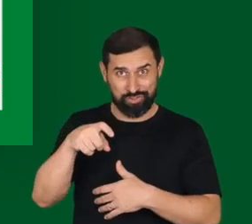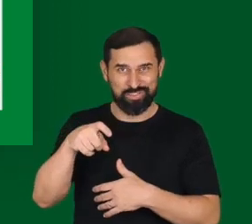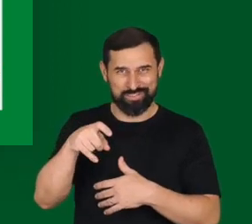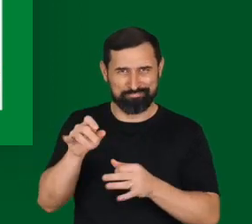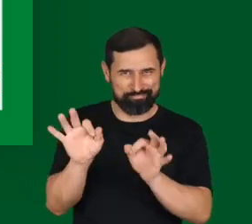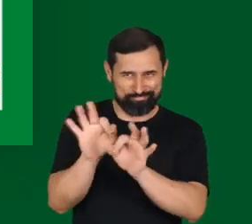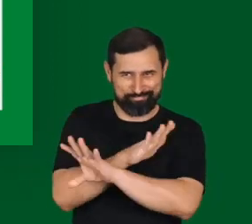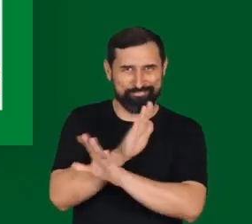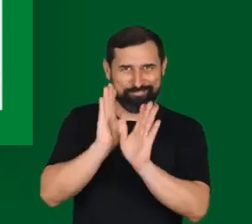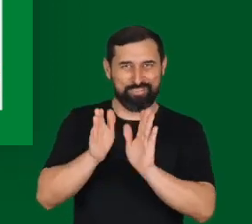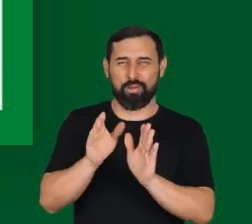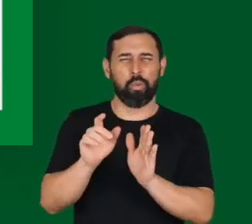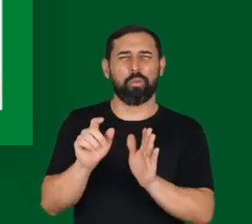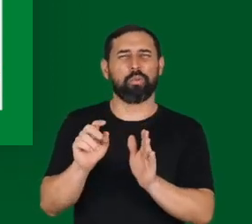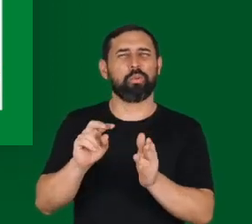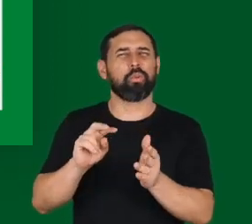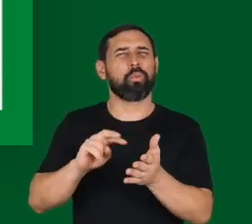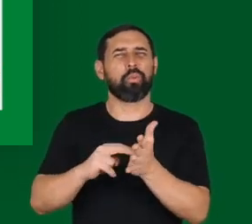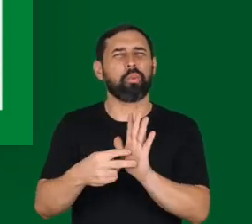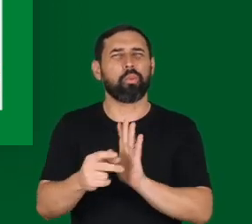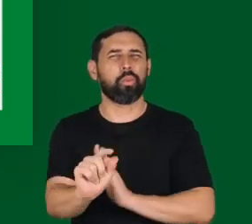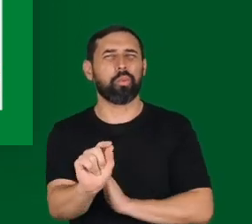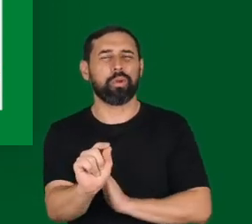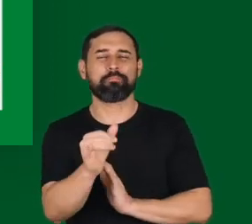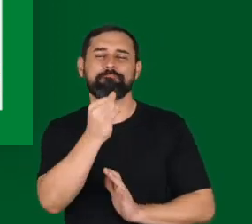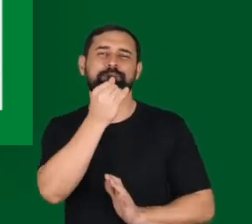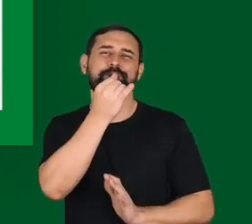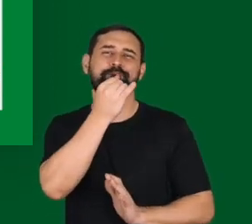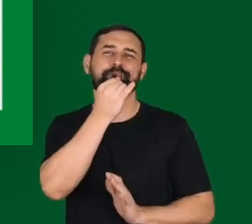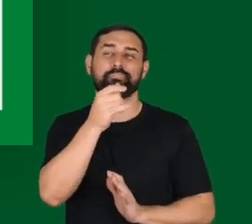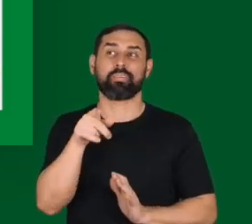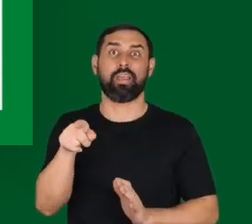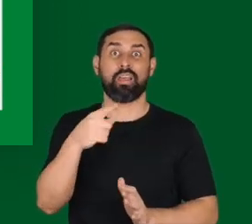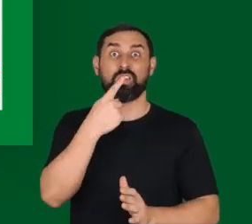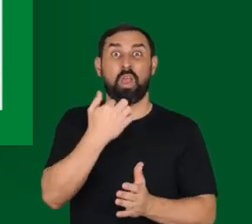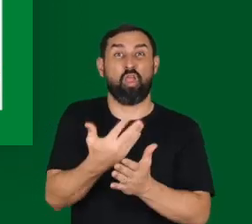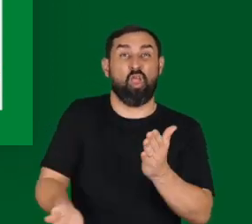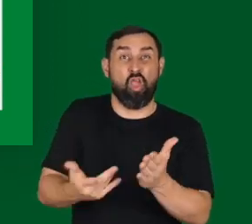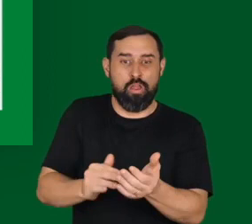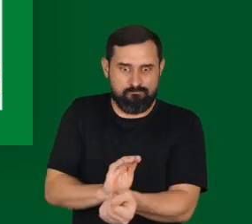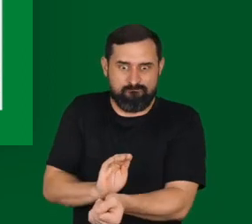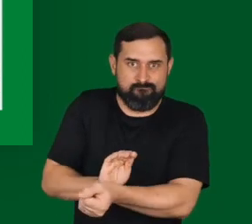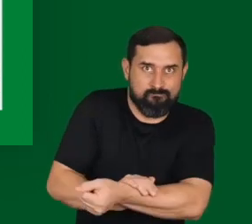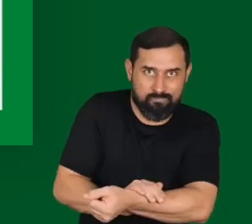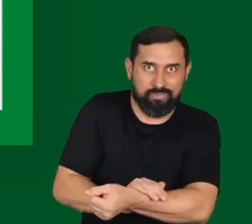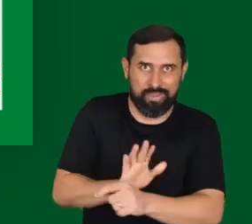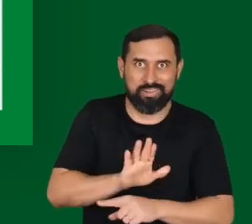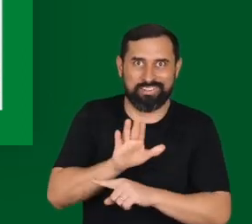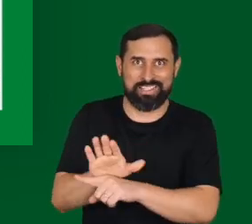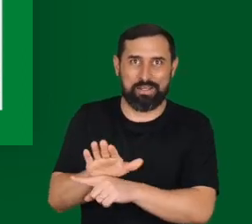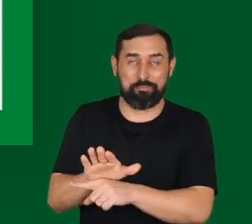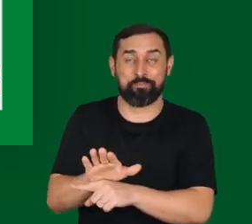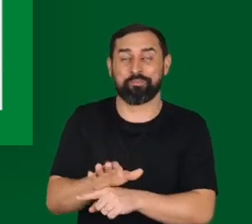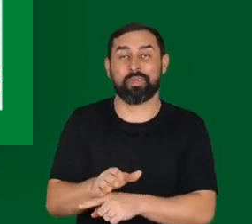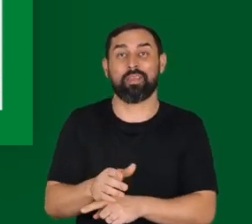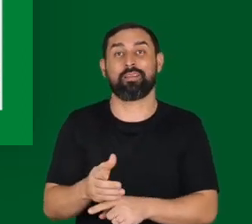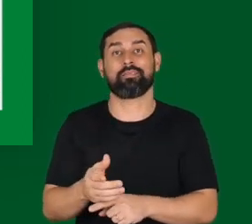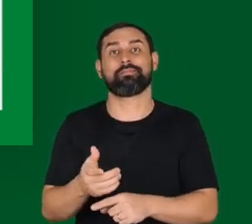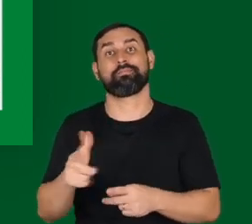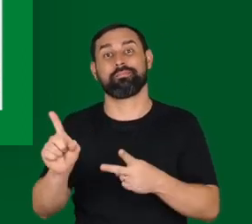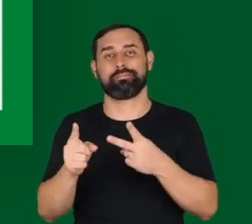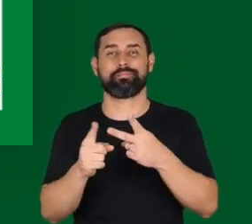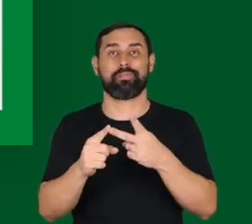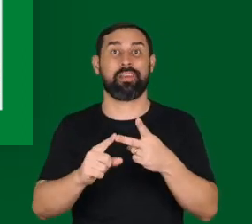Então, falamos do A, né? O do X, que é a questão da hemorragia sanguinante. Falamos do